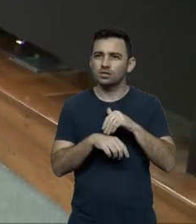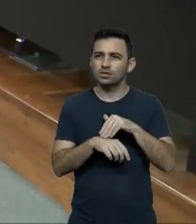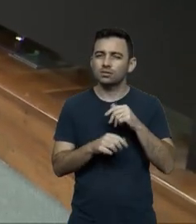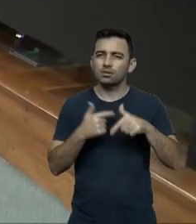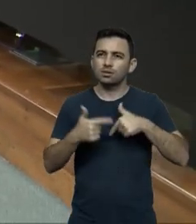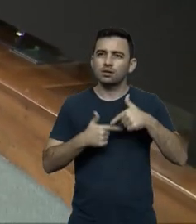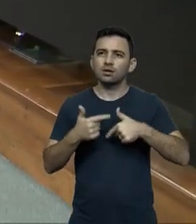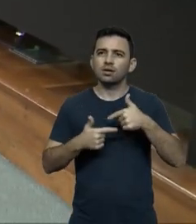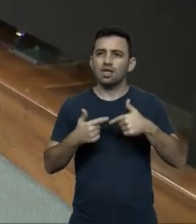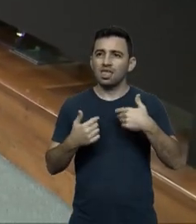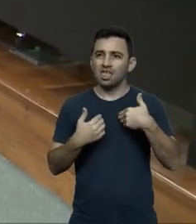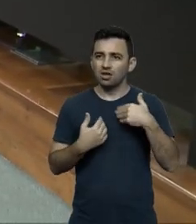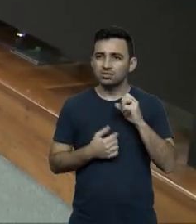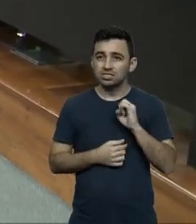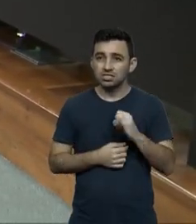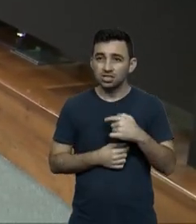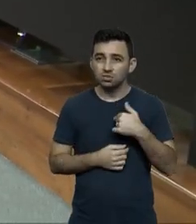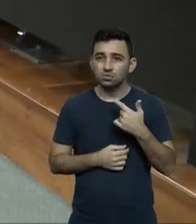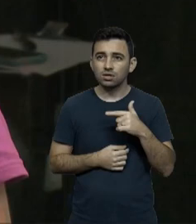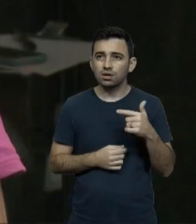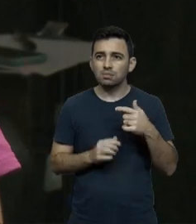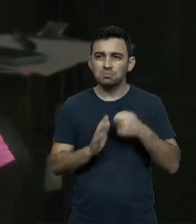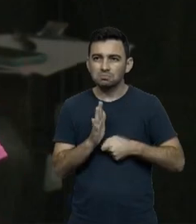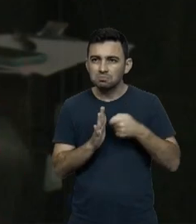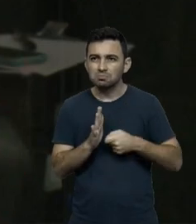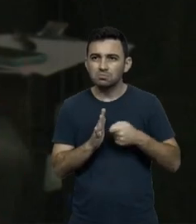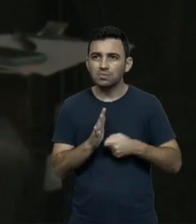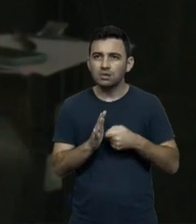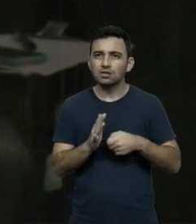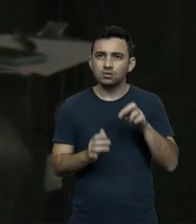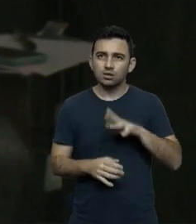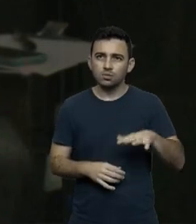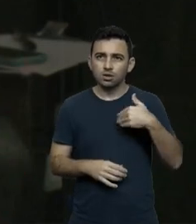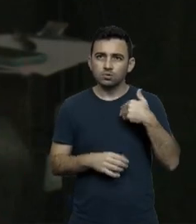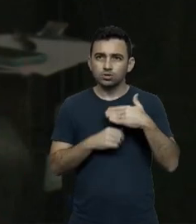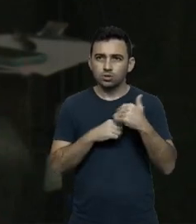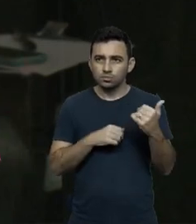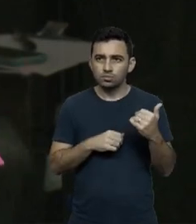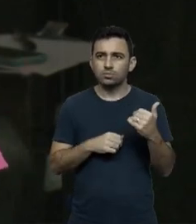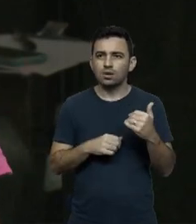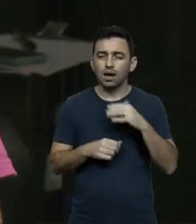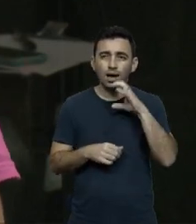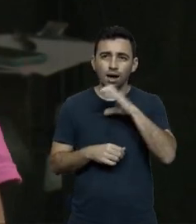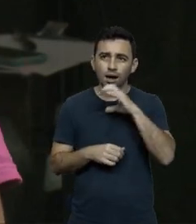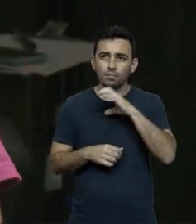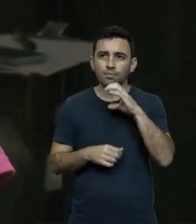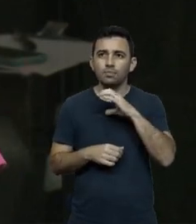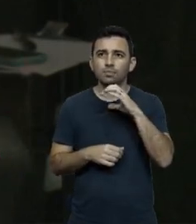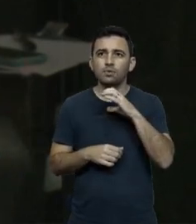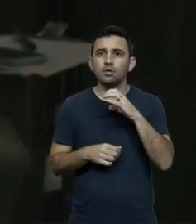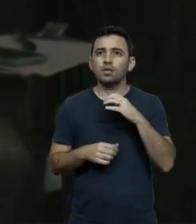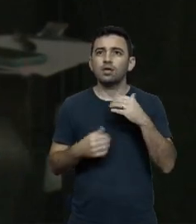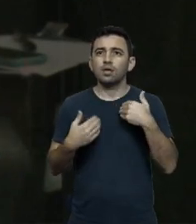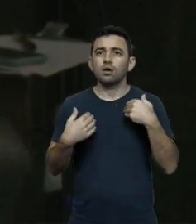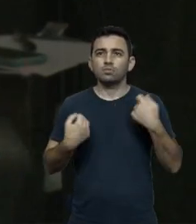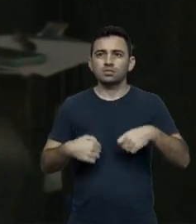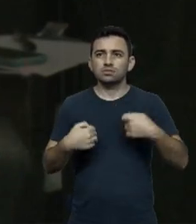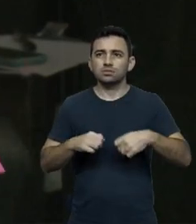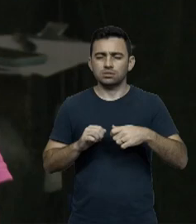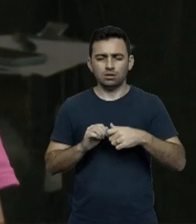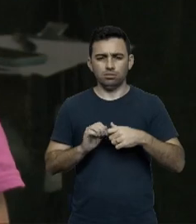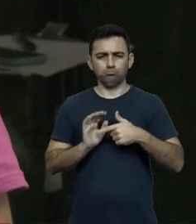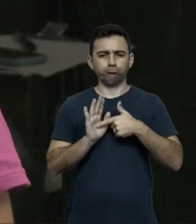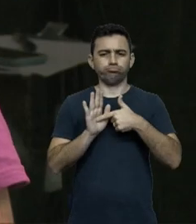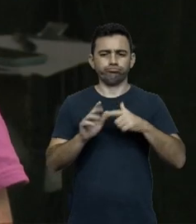e eu se não tivesse brigado dentro da minha Regional para conseguir que minha contratação saísse o mais breve possível eu já tinha que me apresentar 24